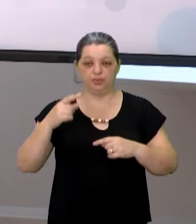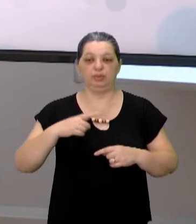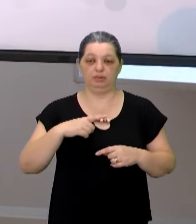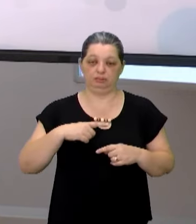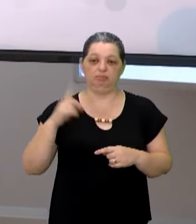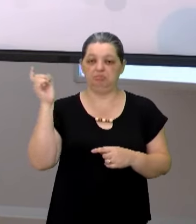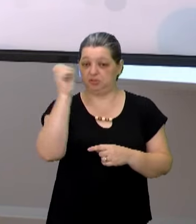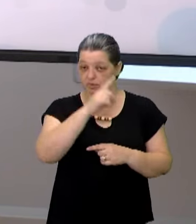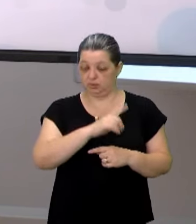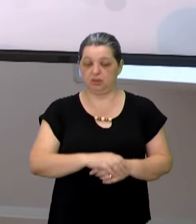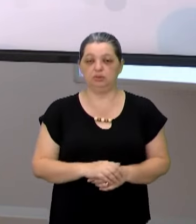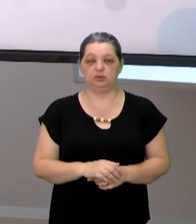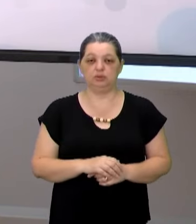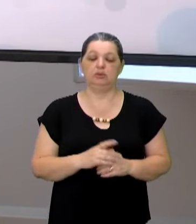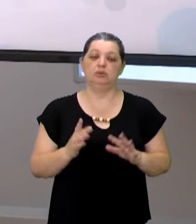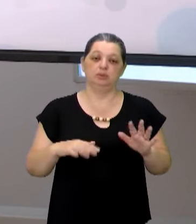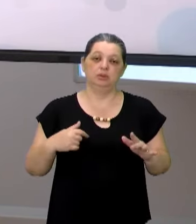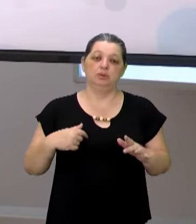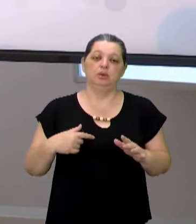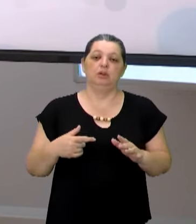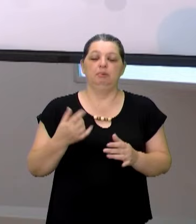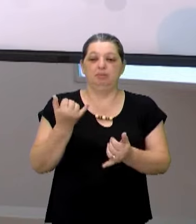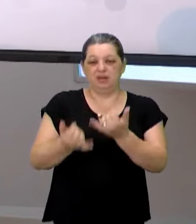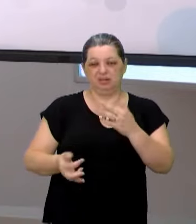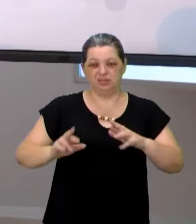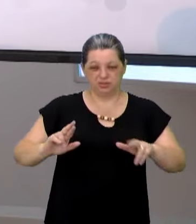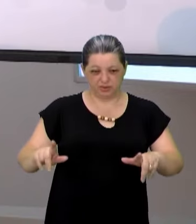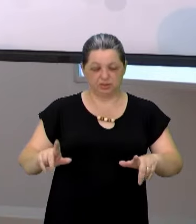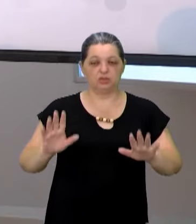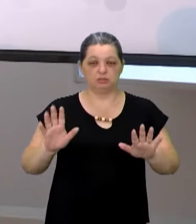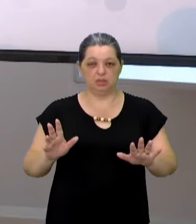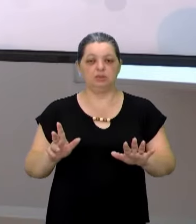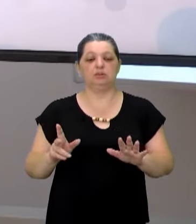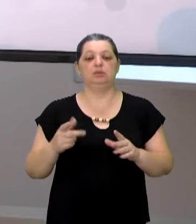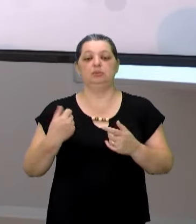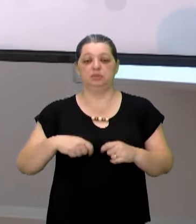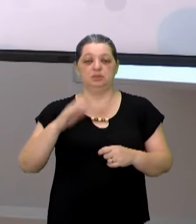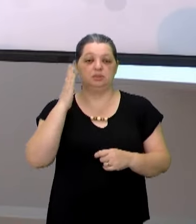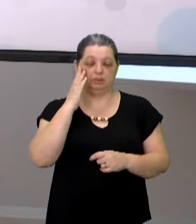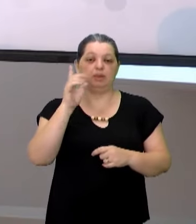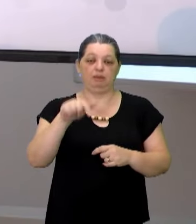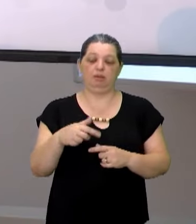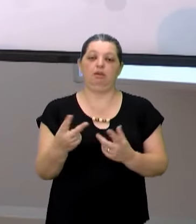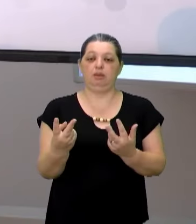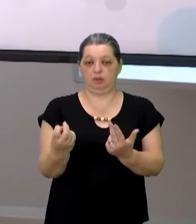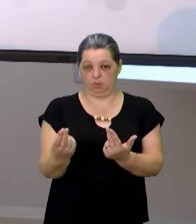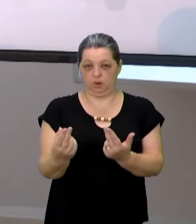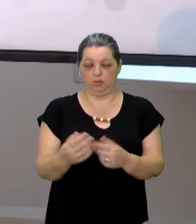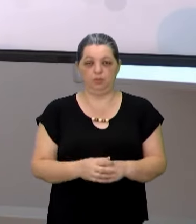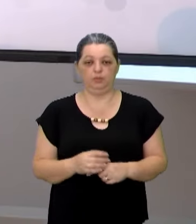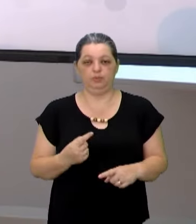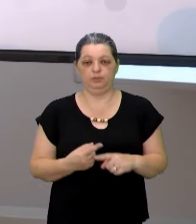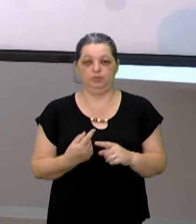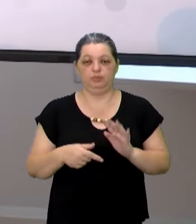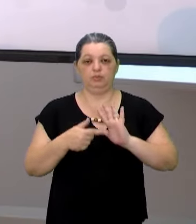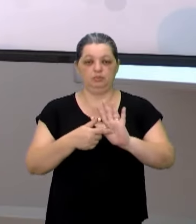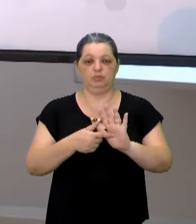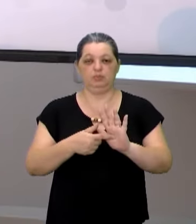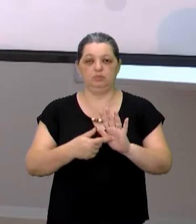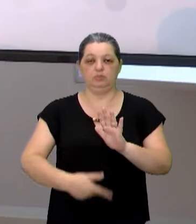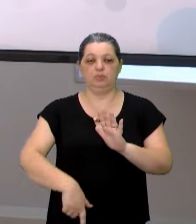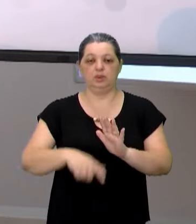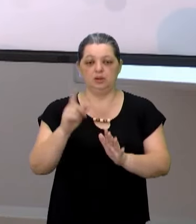Tá bom? A pergunta, ela parece diferente, mas a cobrança do que você tem que saber é igual, tá certo? Essas aulas vão aparecer para vocês sempre